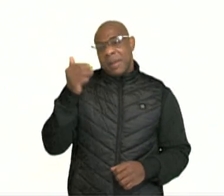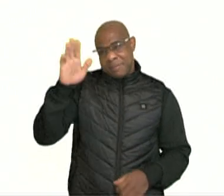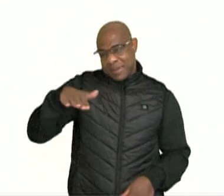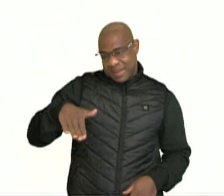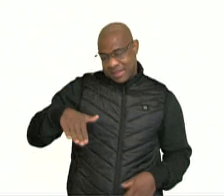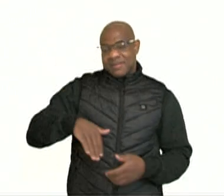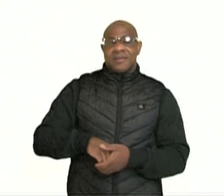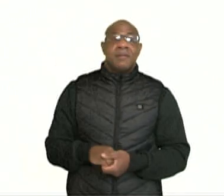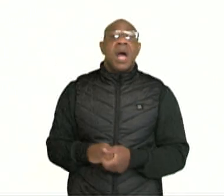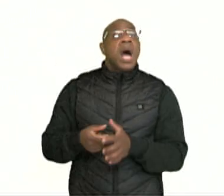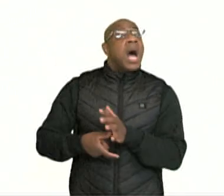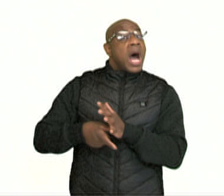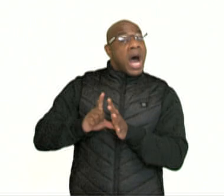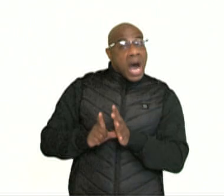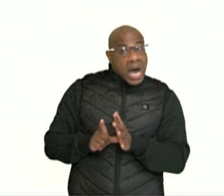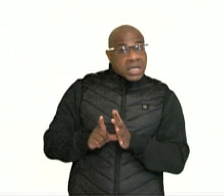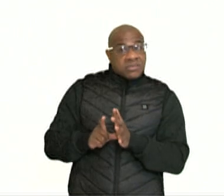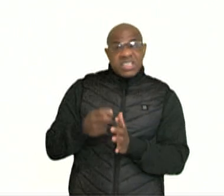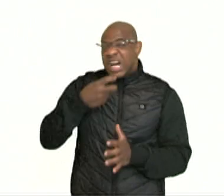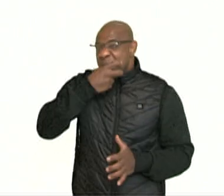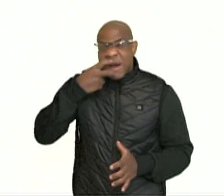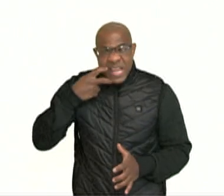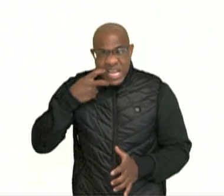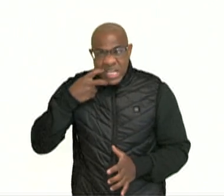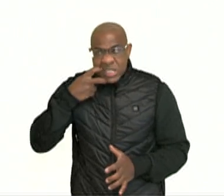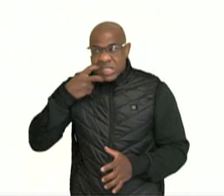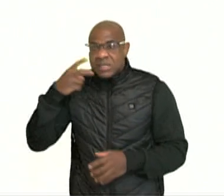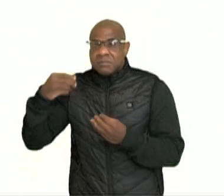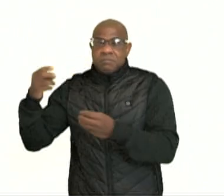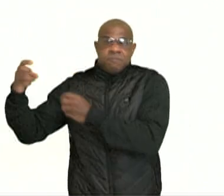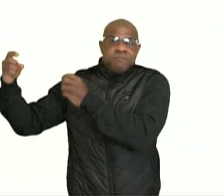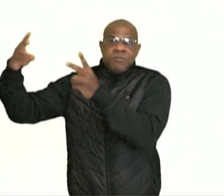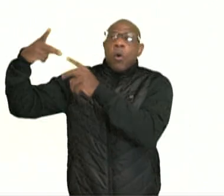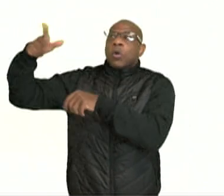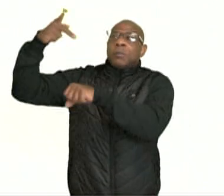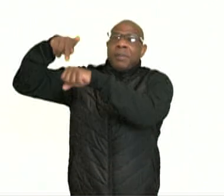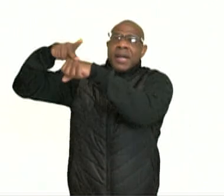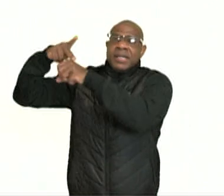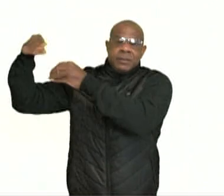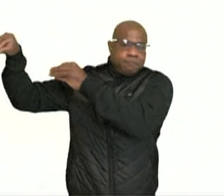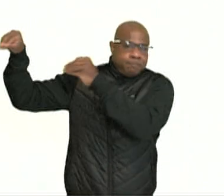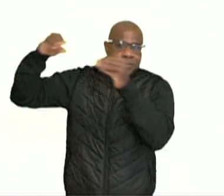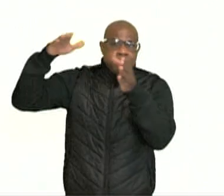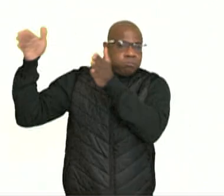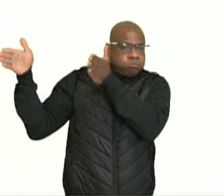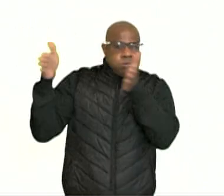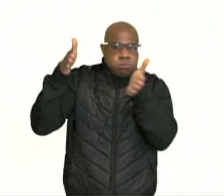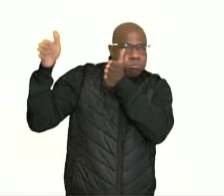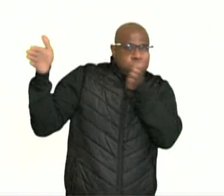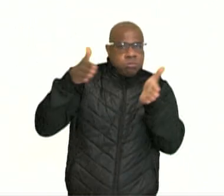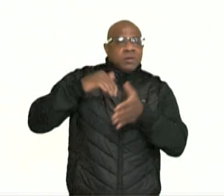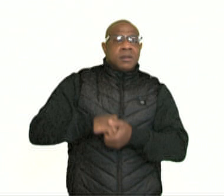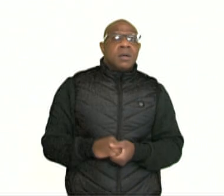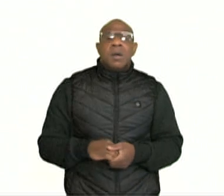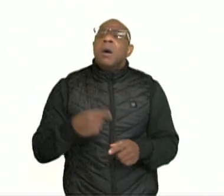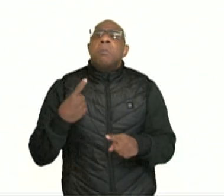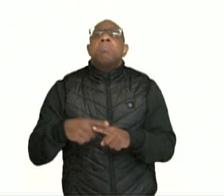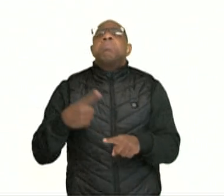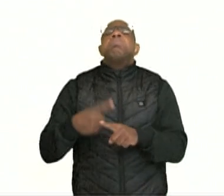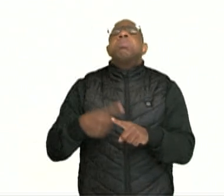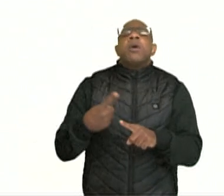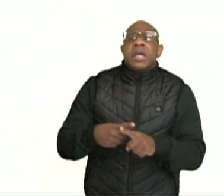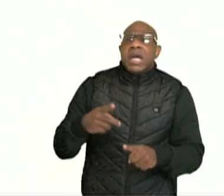baratos. Antes vinham de outros países. Qual a consequência de o Brasil começar a produzir aparelhos? O